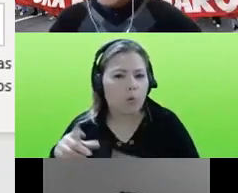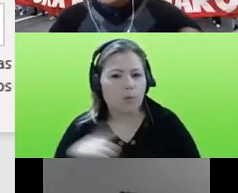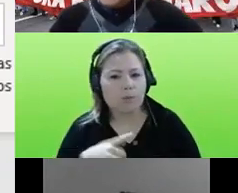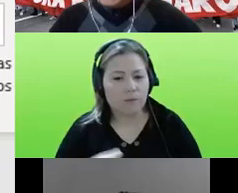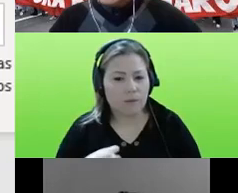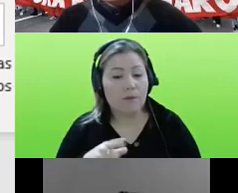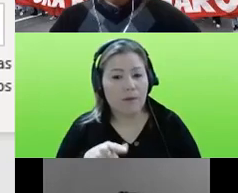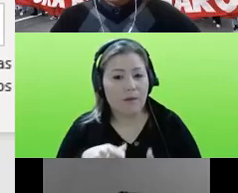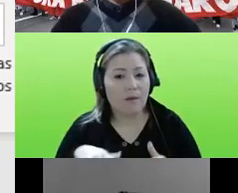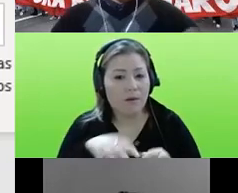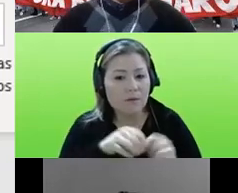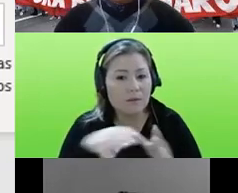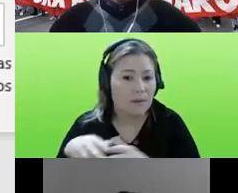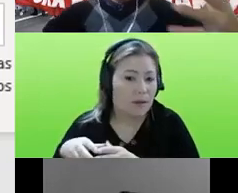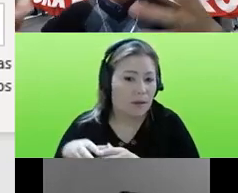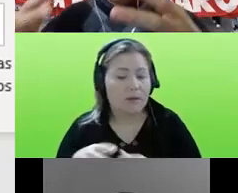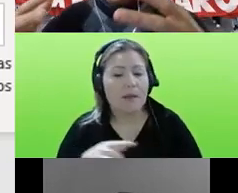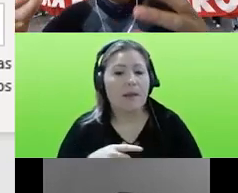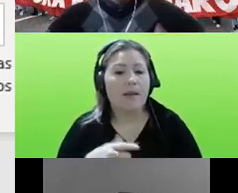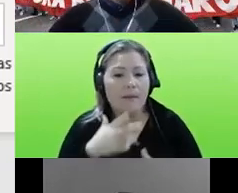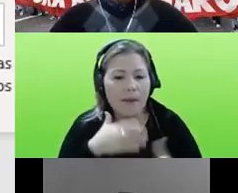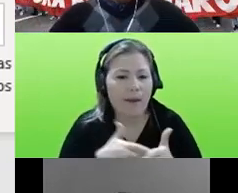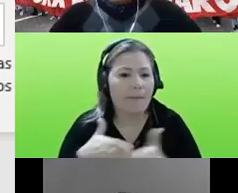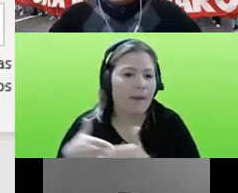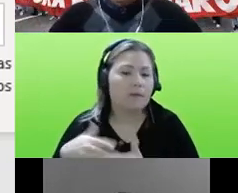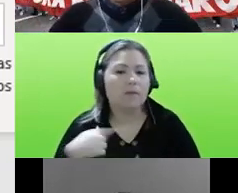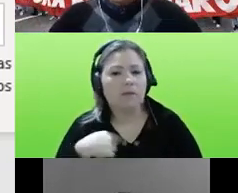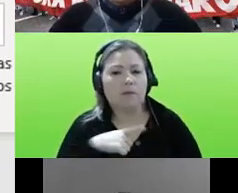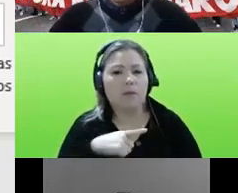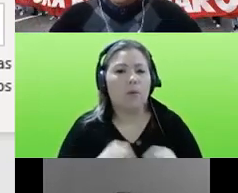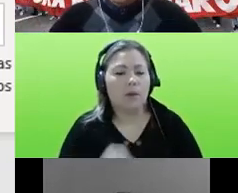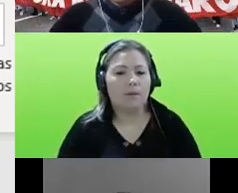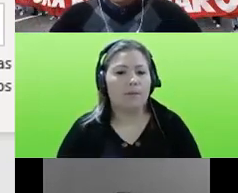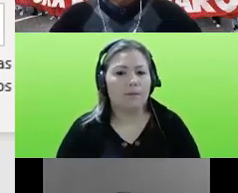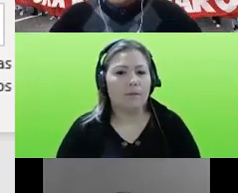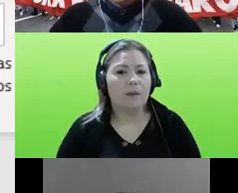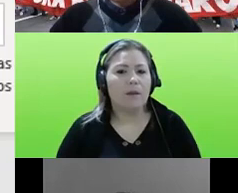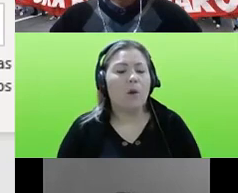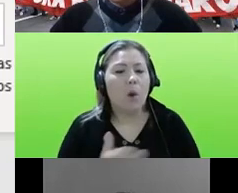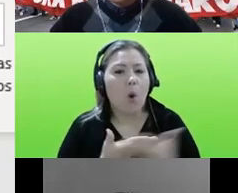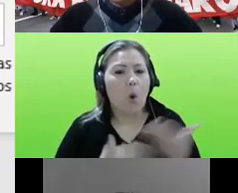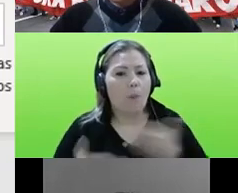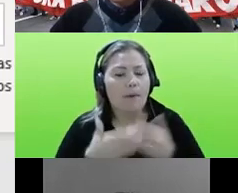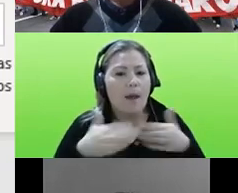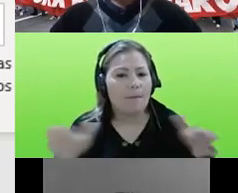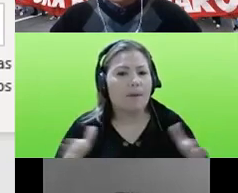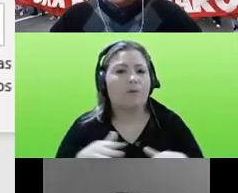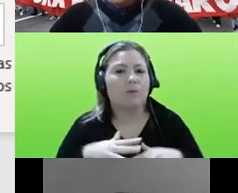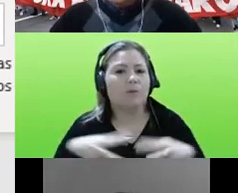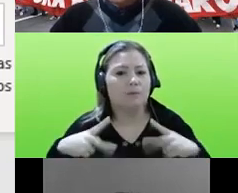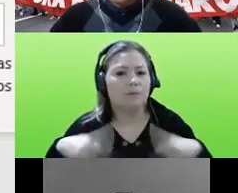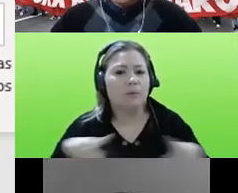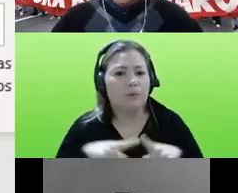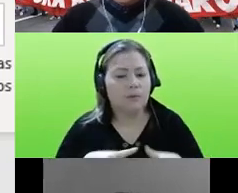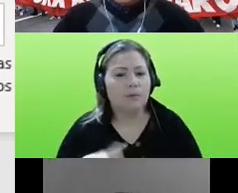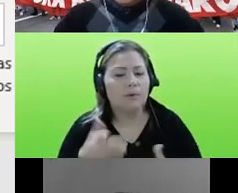polarização acirrada impede que tenhamos o compartilhamento aberto, público,